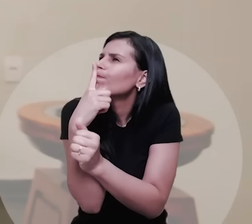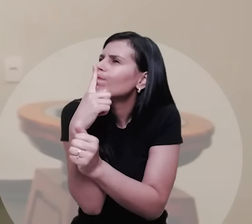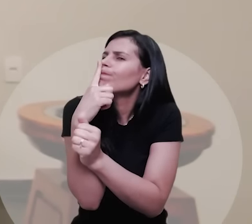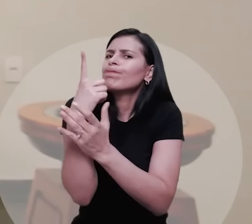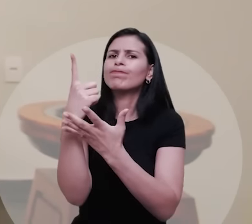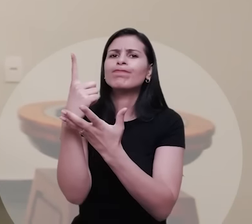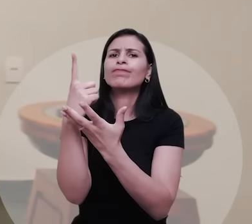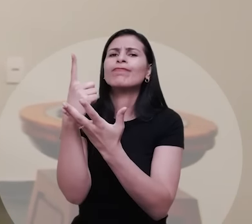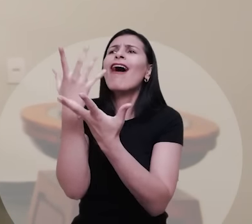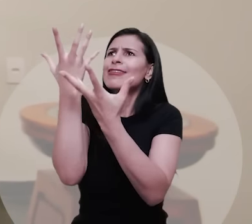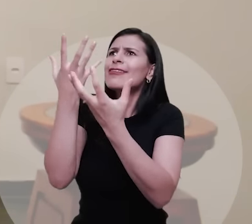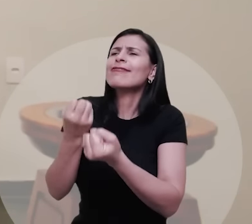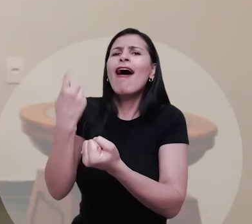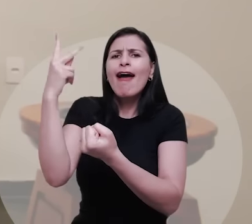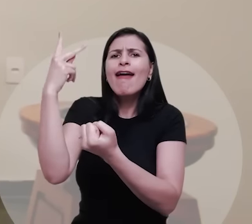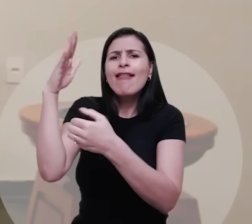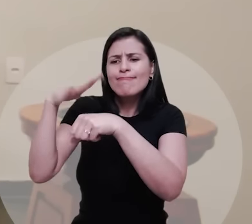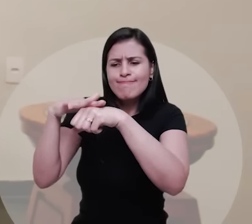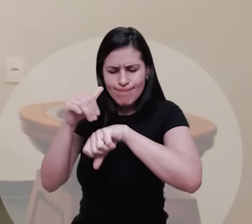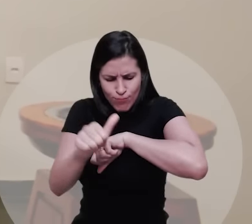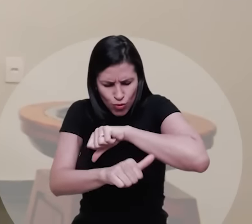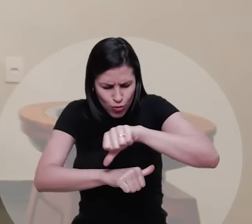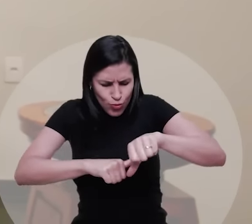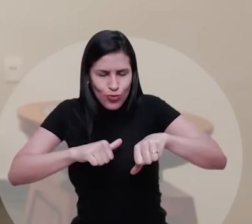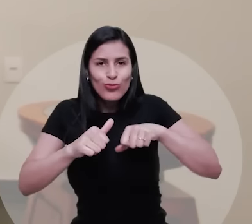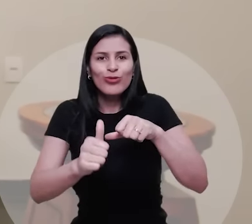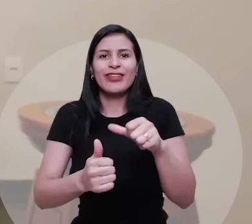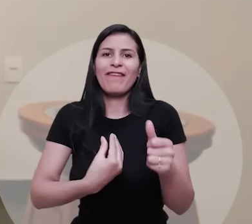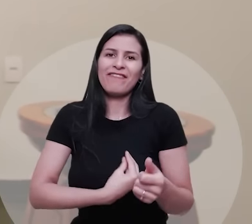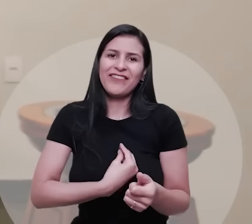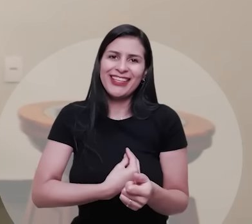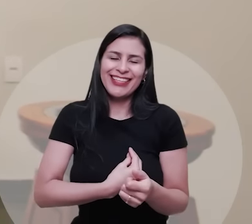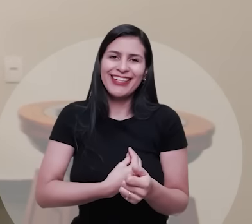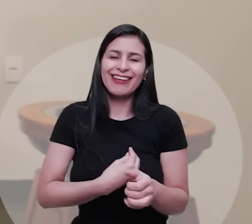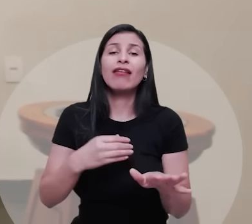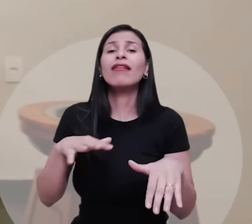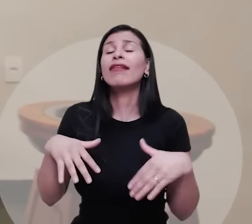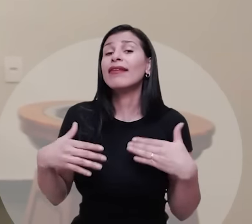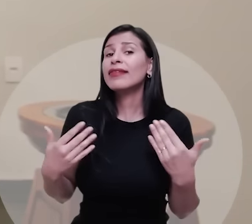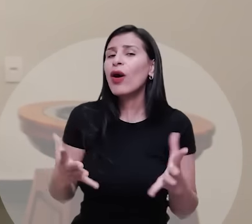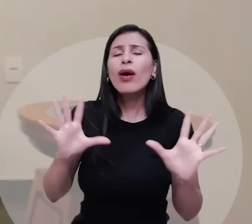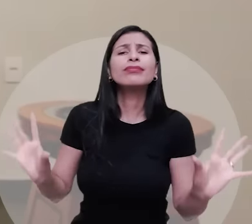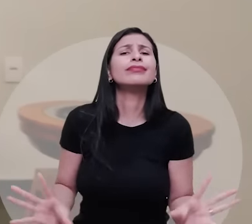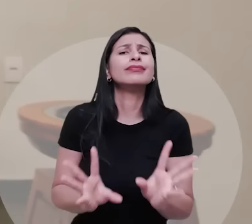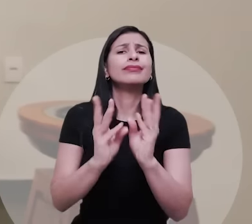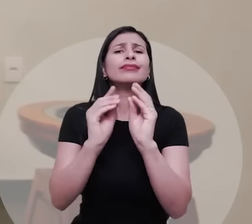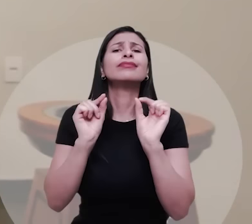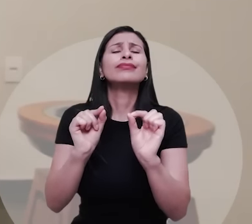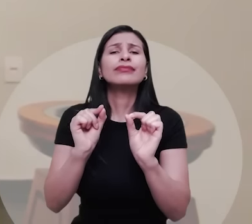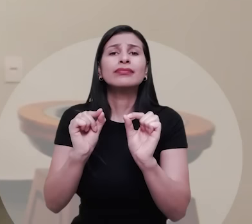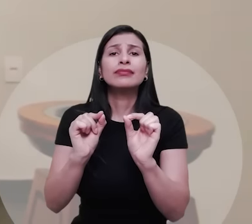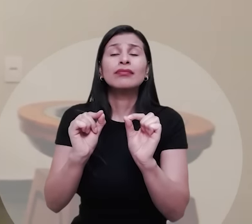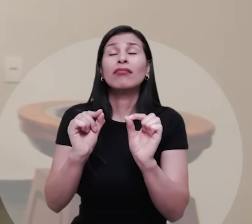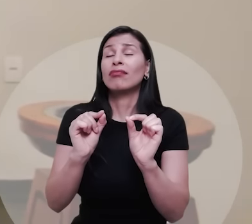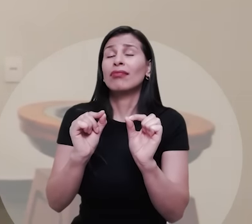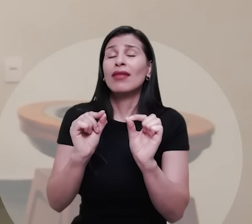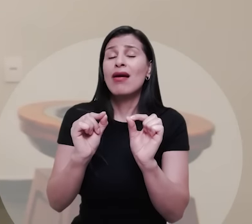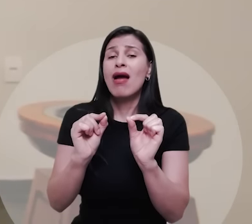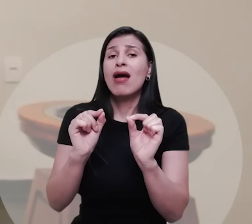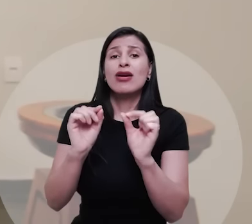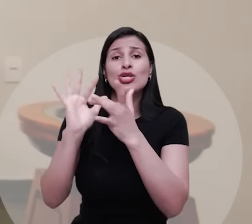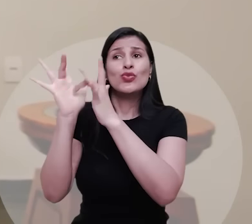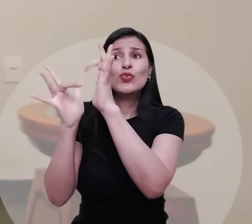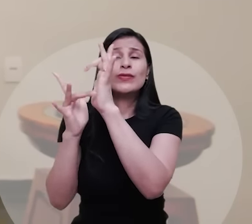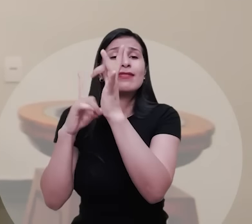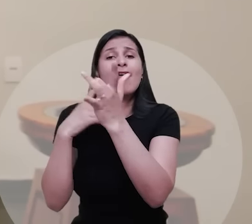nossa conversa, o ponto é que o reino de Deus está aberto a qualquer um e para todos. Jesus morreu para que todos